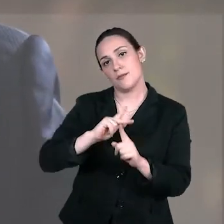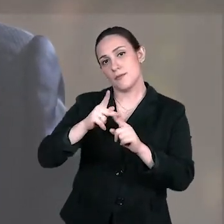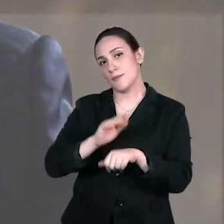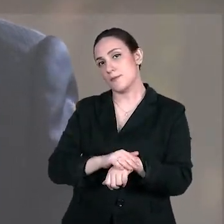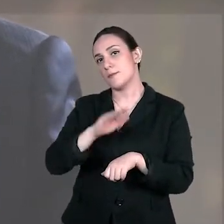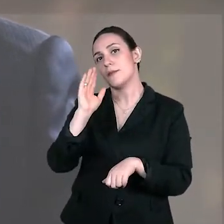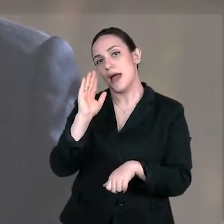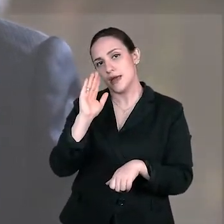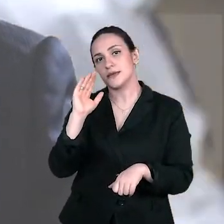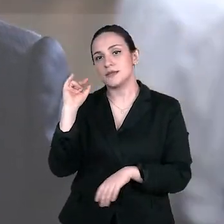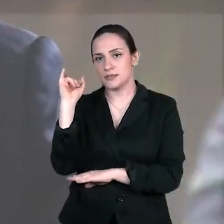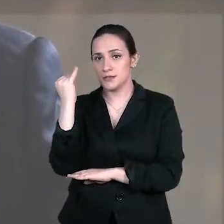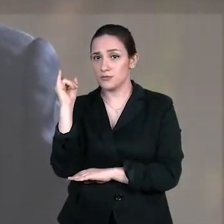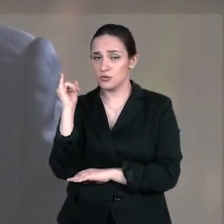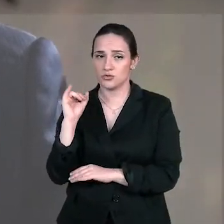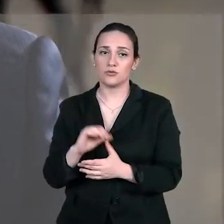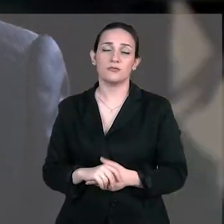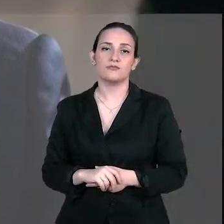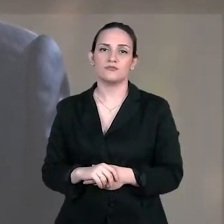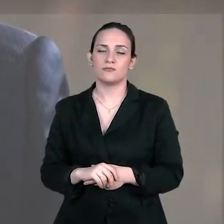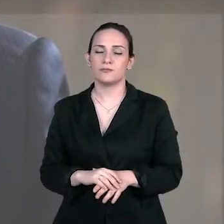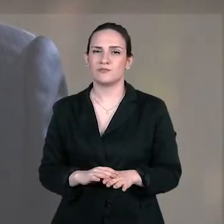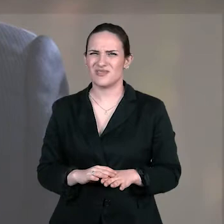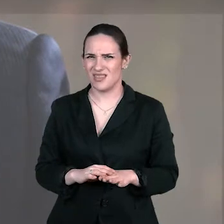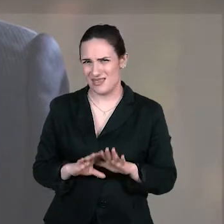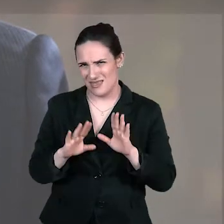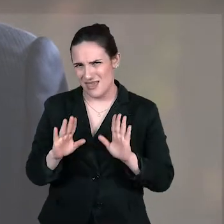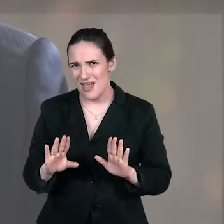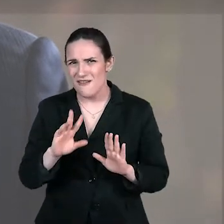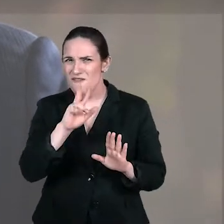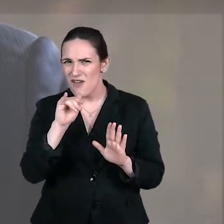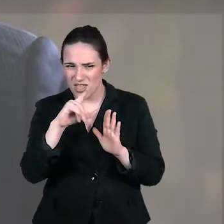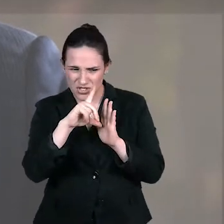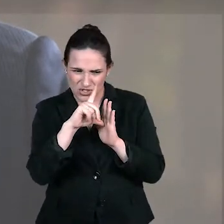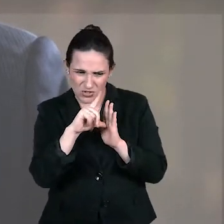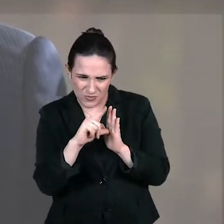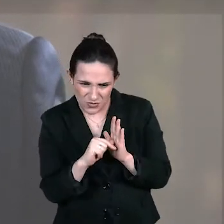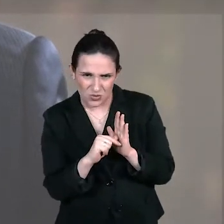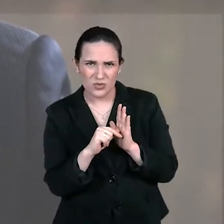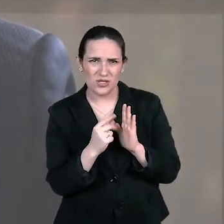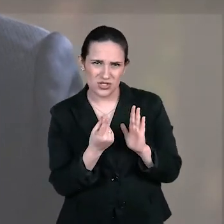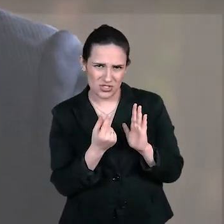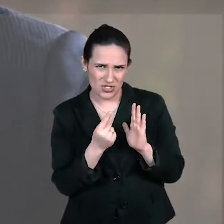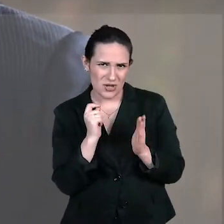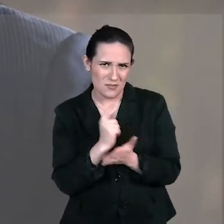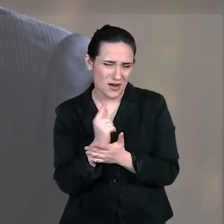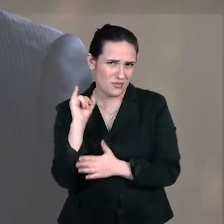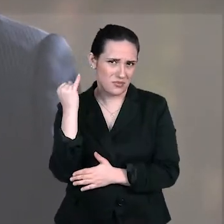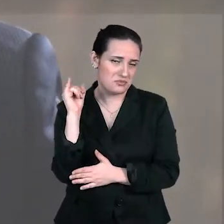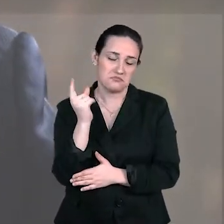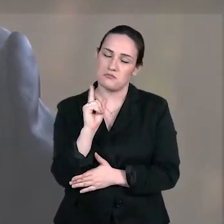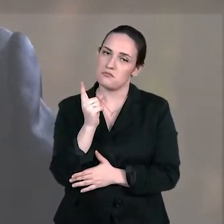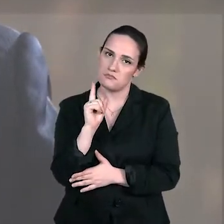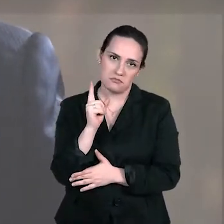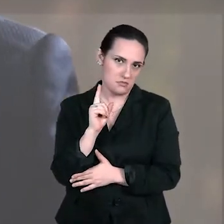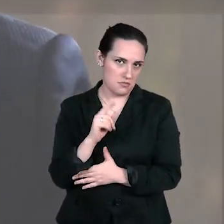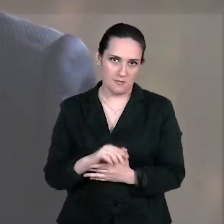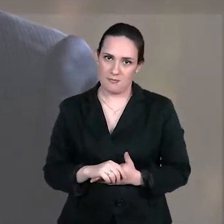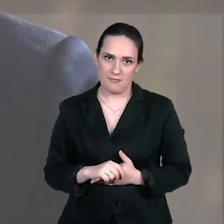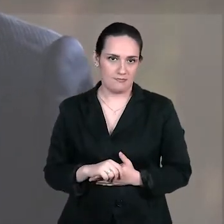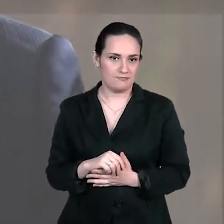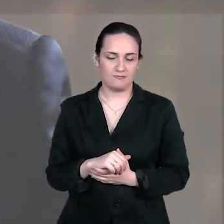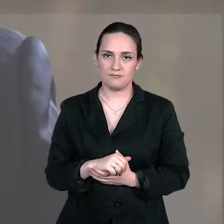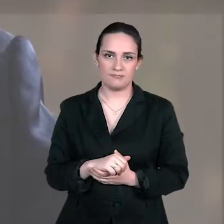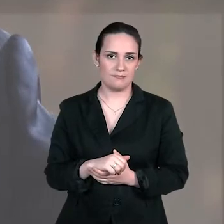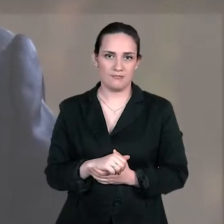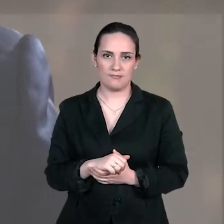tributo. Basicamente é o que tem se ouvido por aí. Se vai haver uma efetiva redução da carga tributária. E a gente pode afirmar que categoricamente